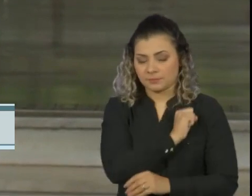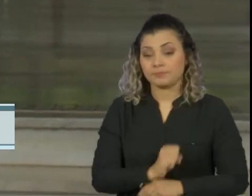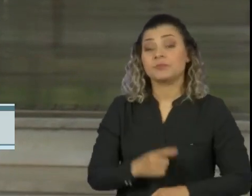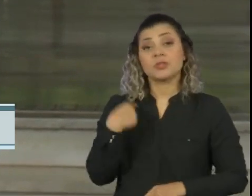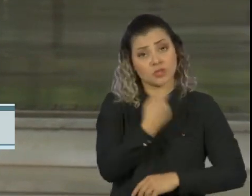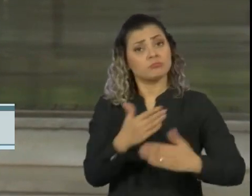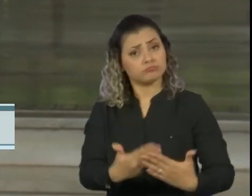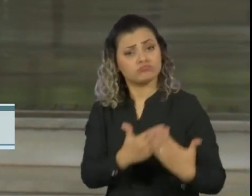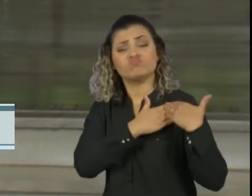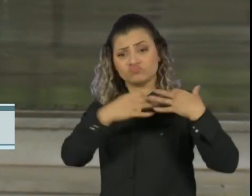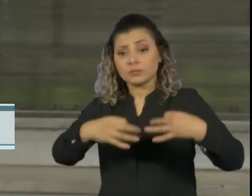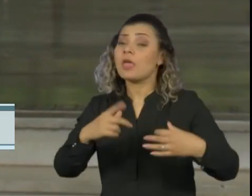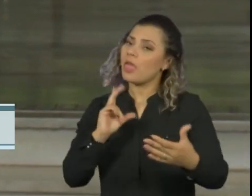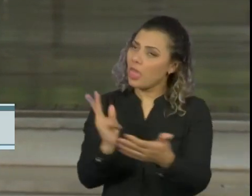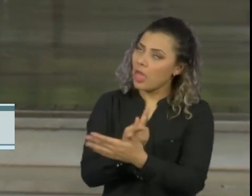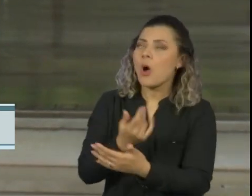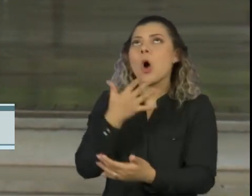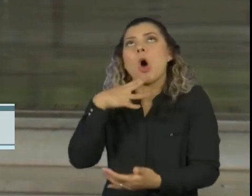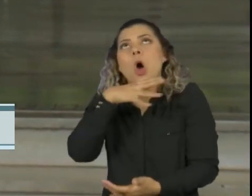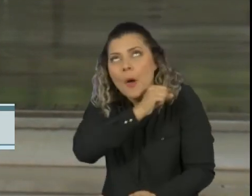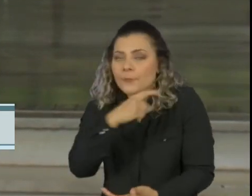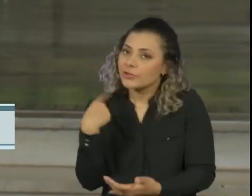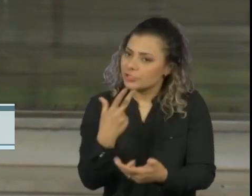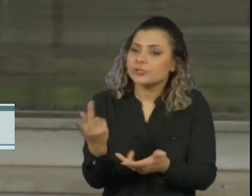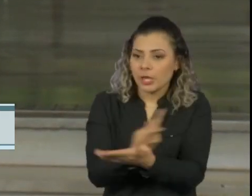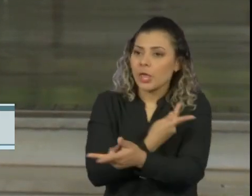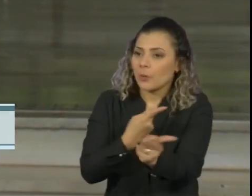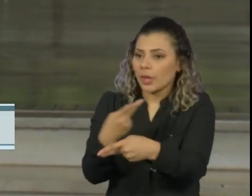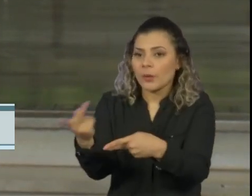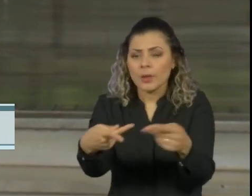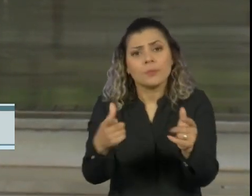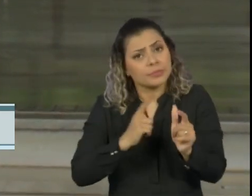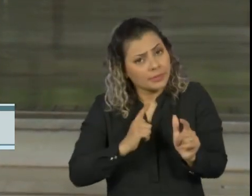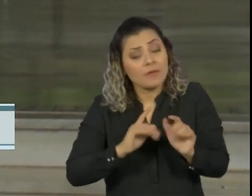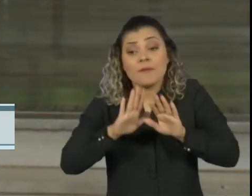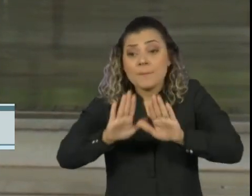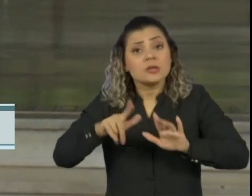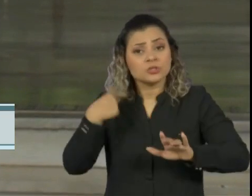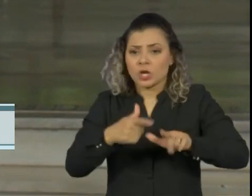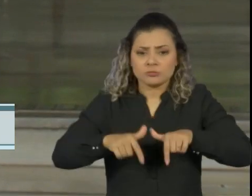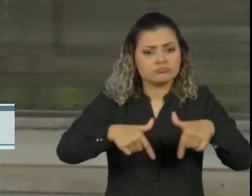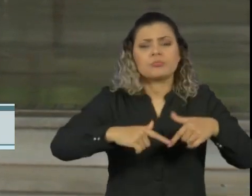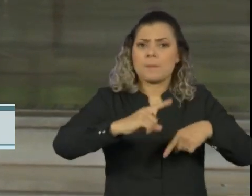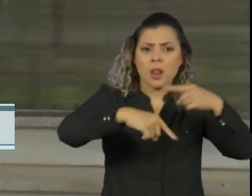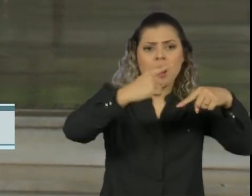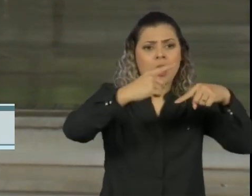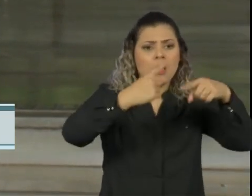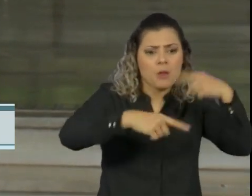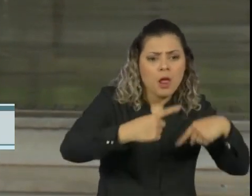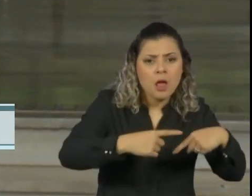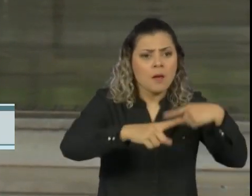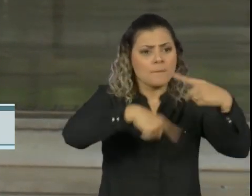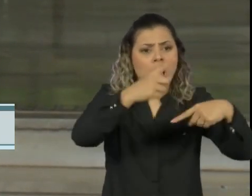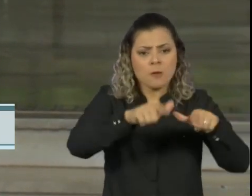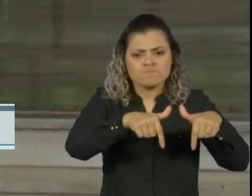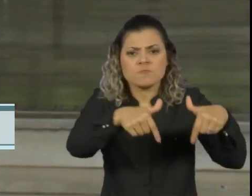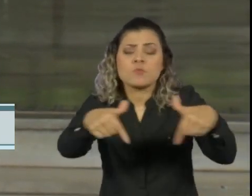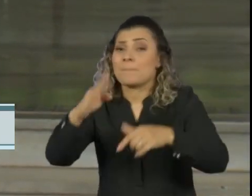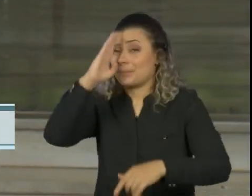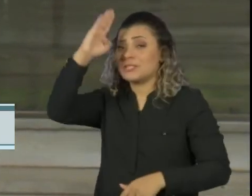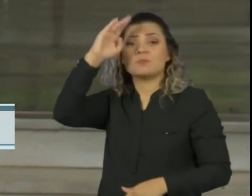papel. Também erramos, obviamente, mas fazendo o que tínhamos que fazer, avançando, progredindo e, principalmente,